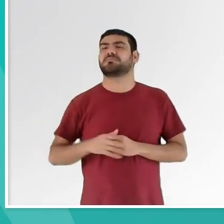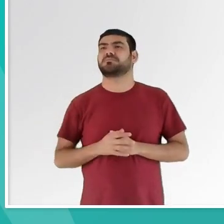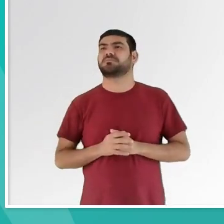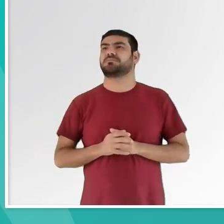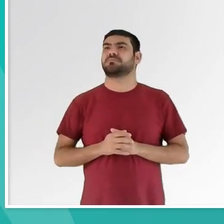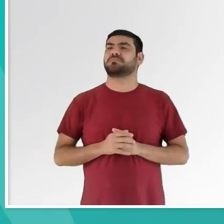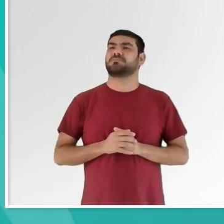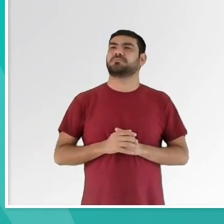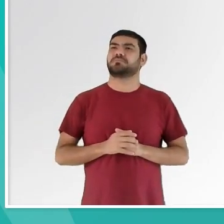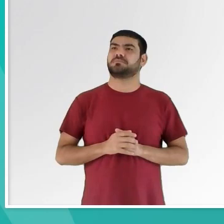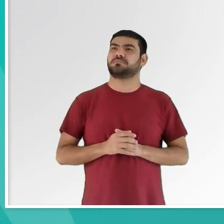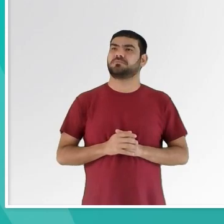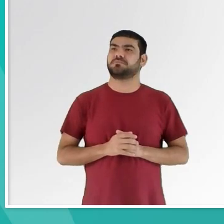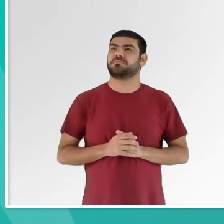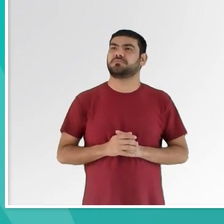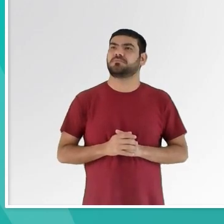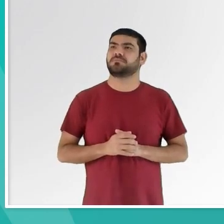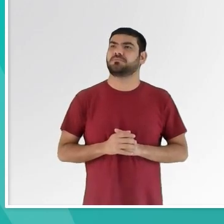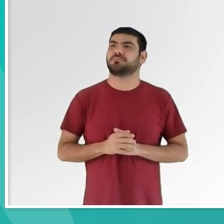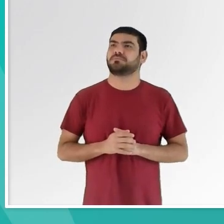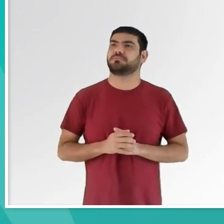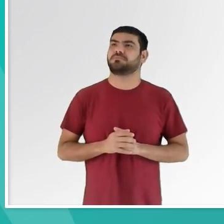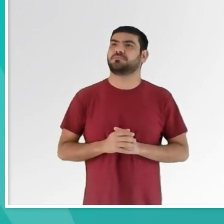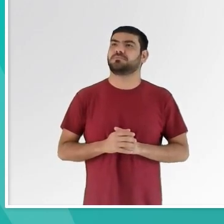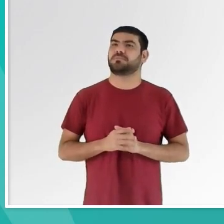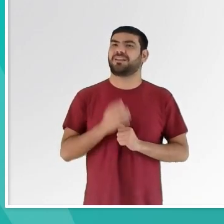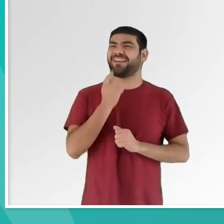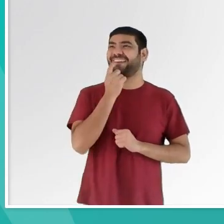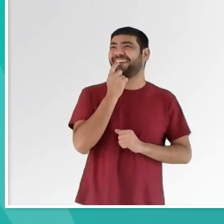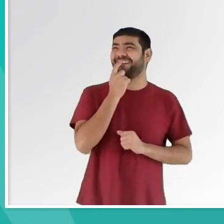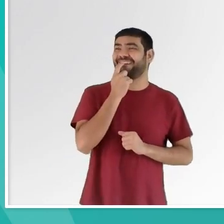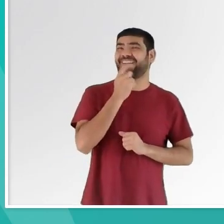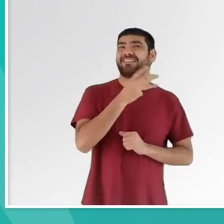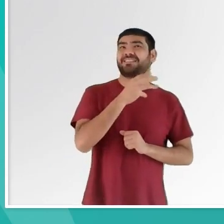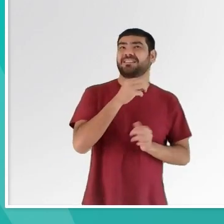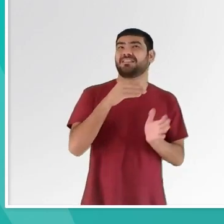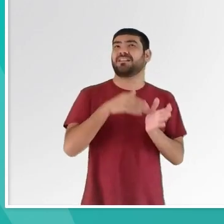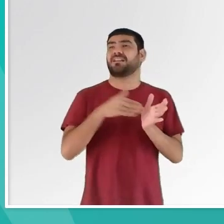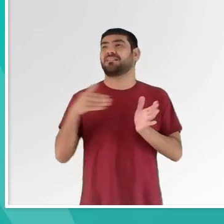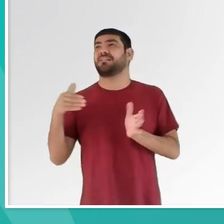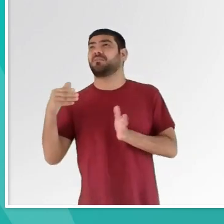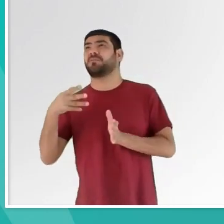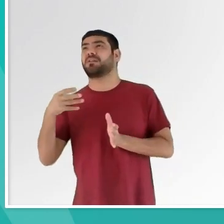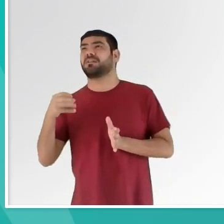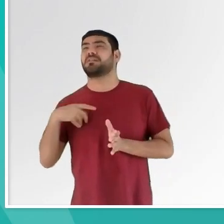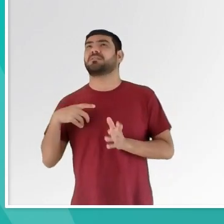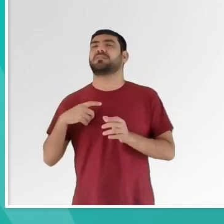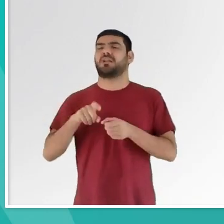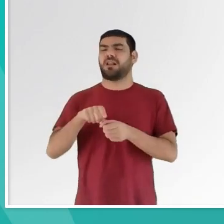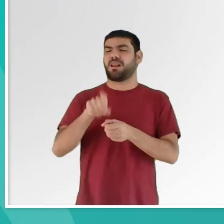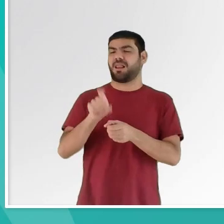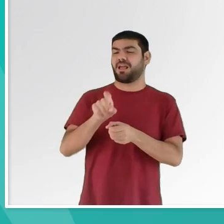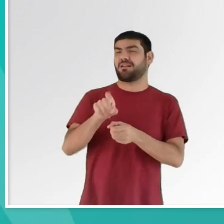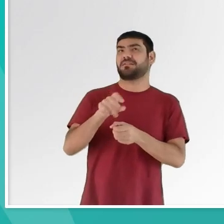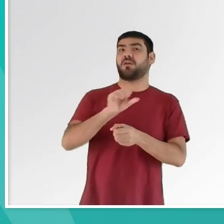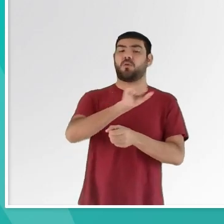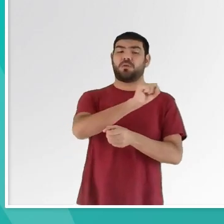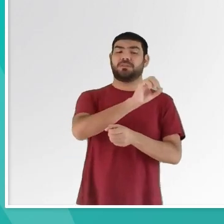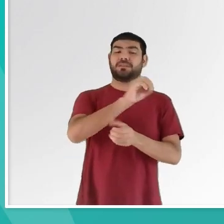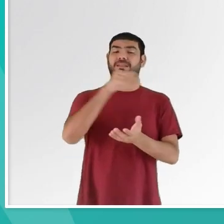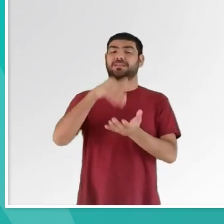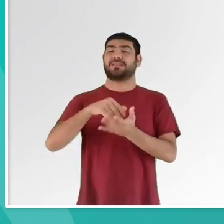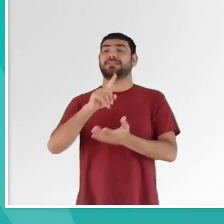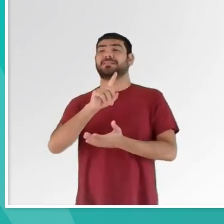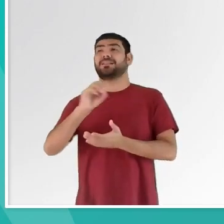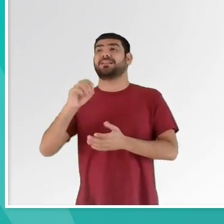de 30 a 40 anos para se decompor. Lata de alumínio de 80 a 100 anos.